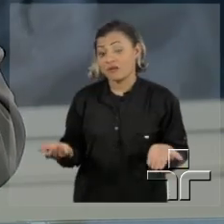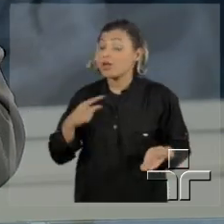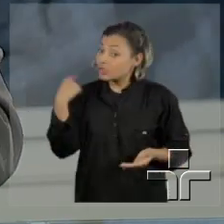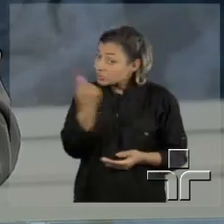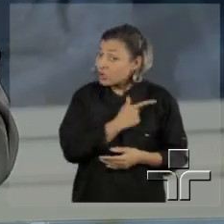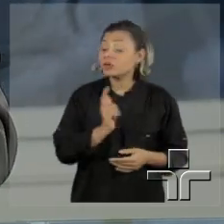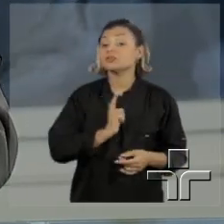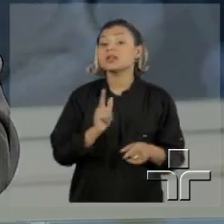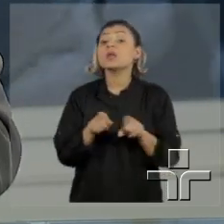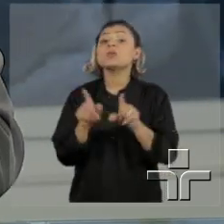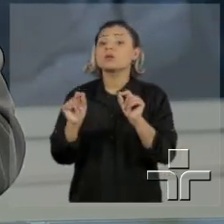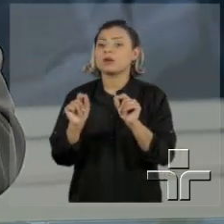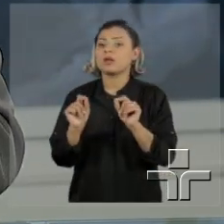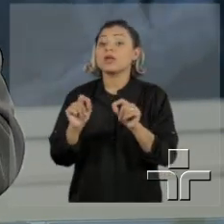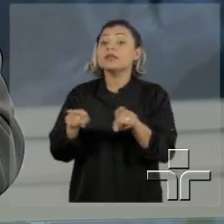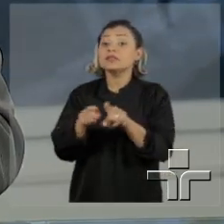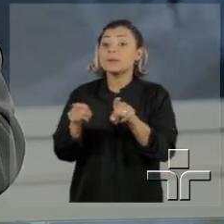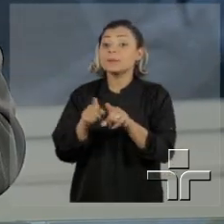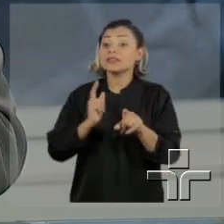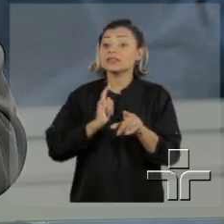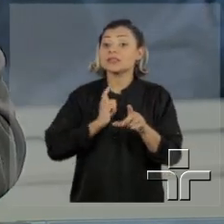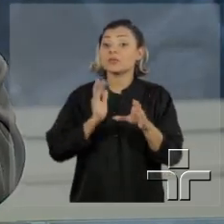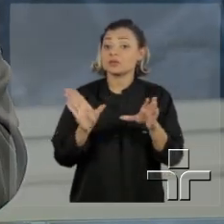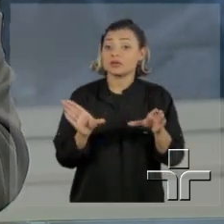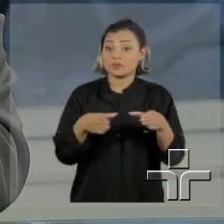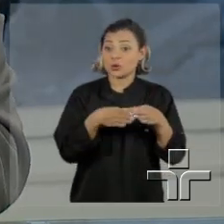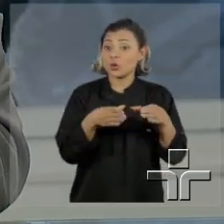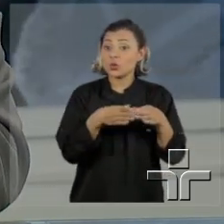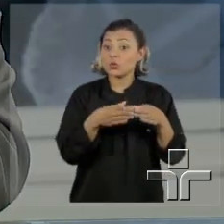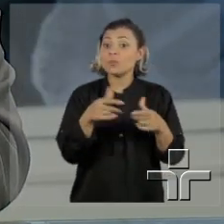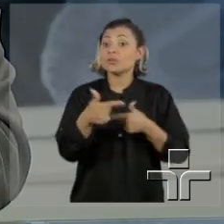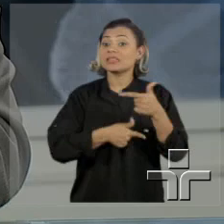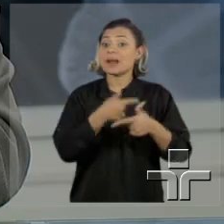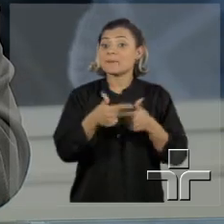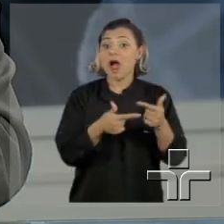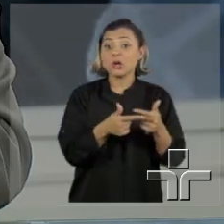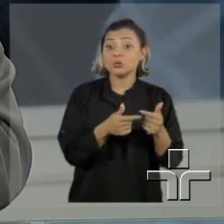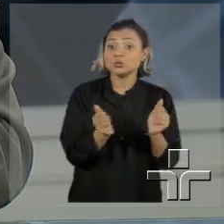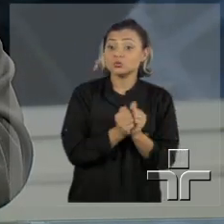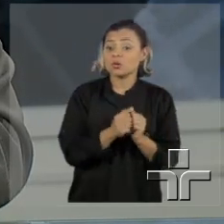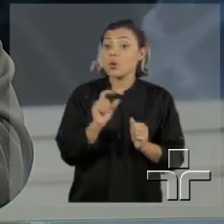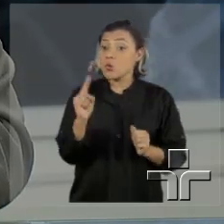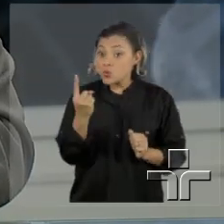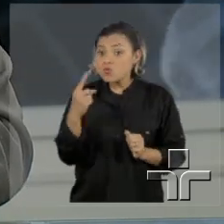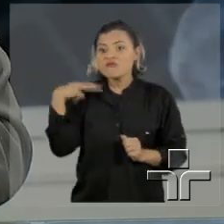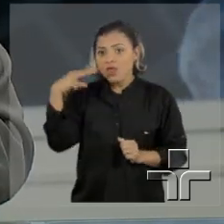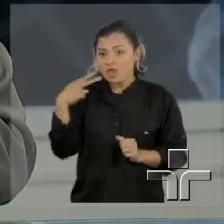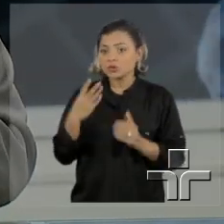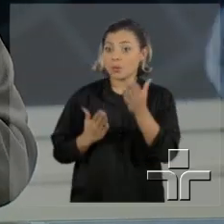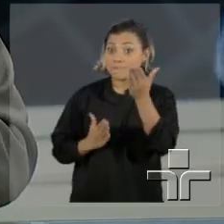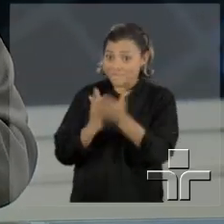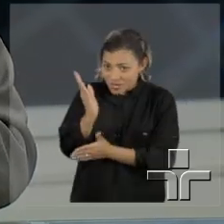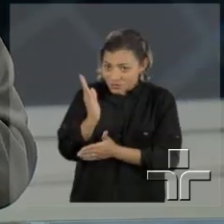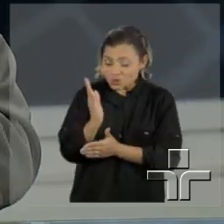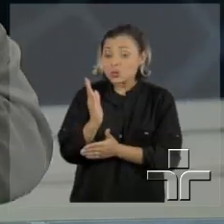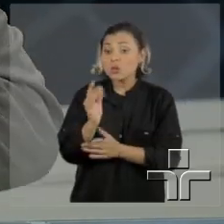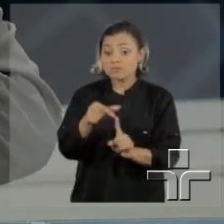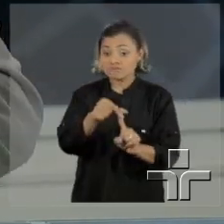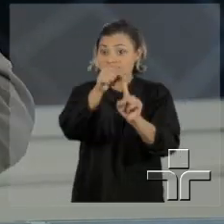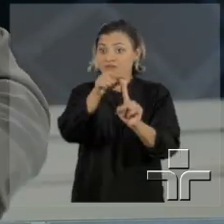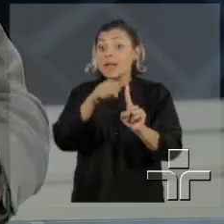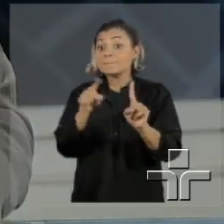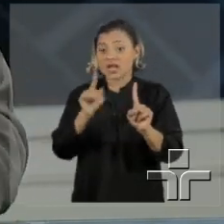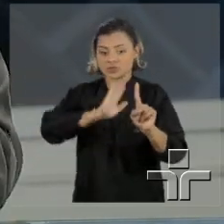inclusive, já algumas coisas que são mandatos coletivos. Existe isso hoje. Quer dizer, são uma pessoa eleita, mas ali